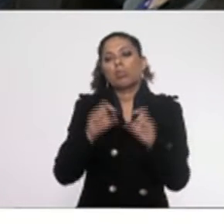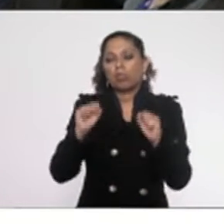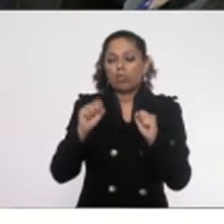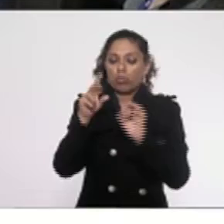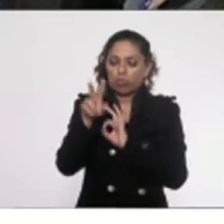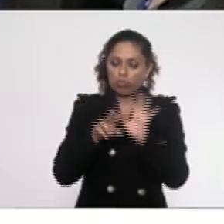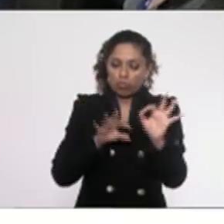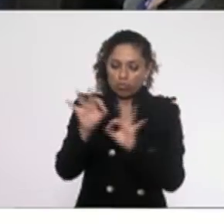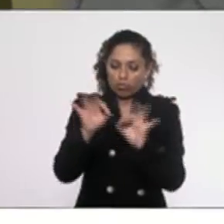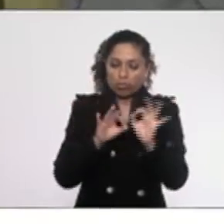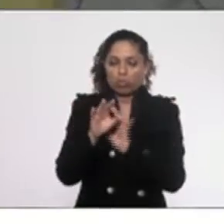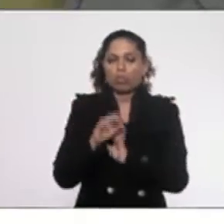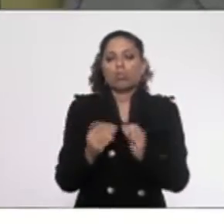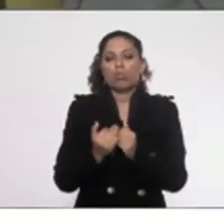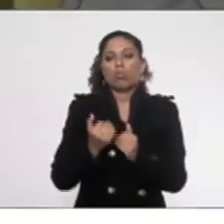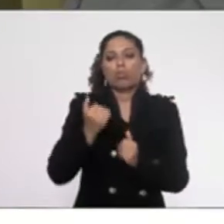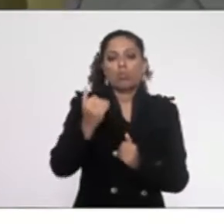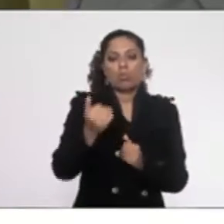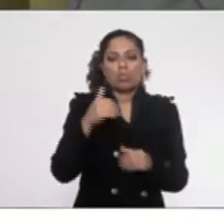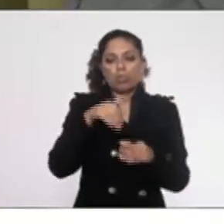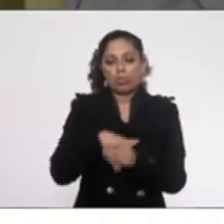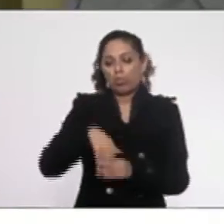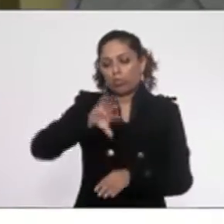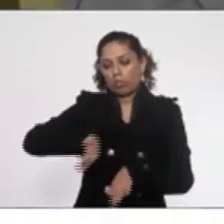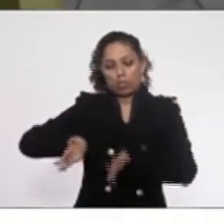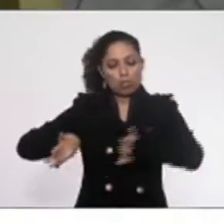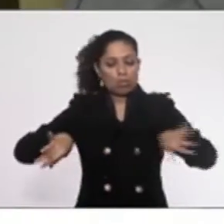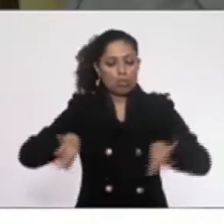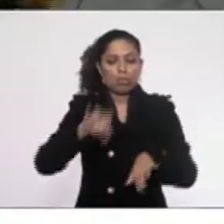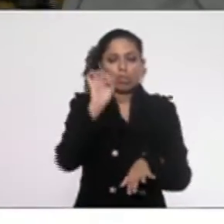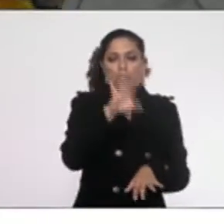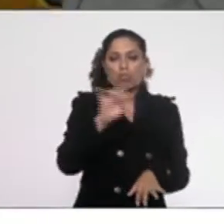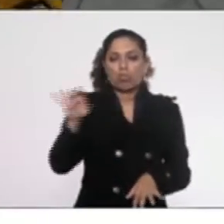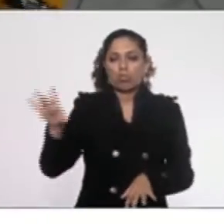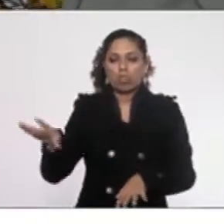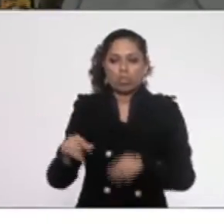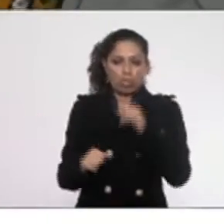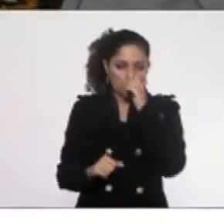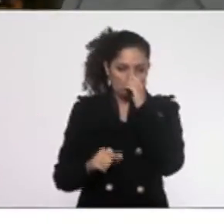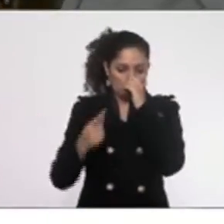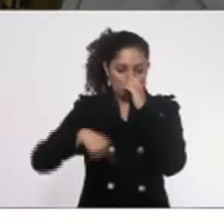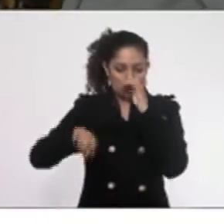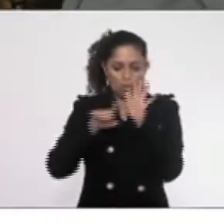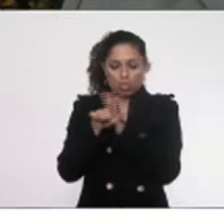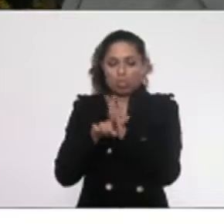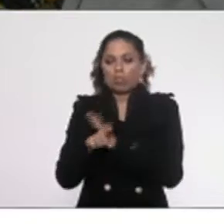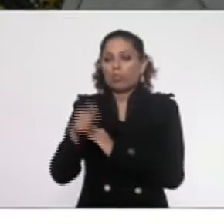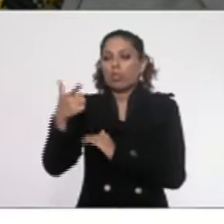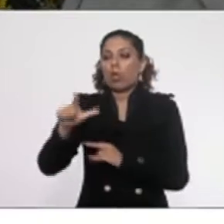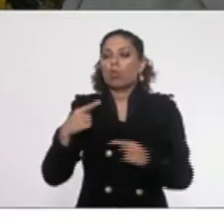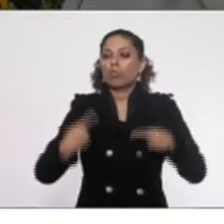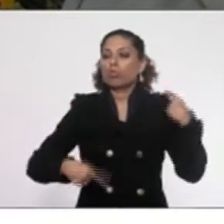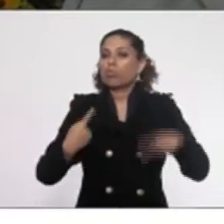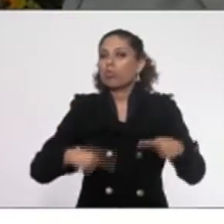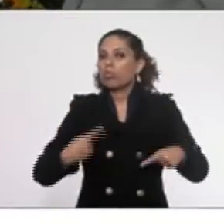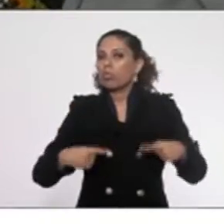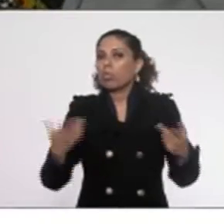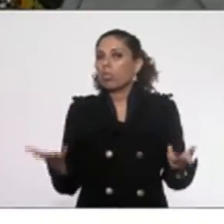problema. Vamos começar pelo voto em separado de Vossa Excelência, para a gente analisar. Alguém mais para discutir?